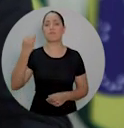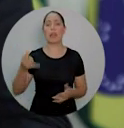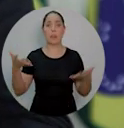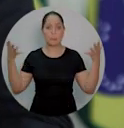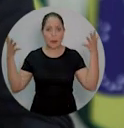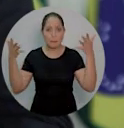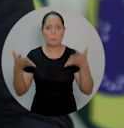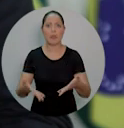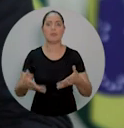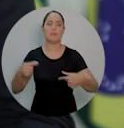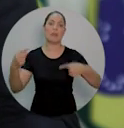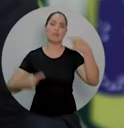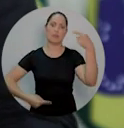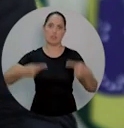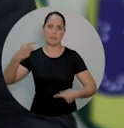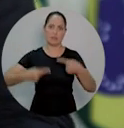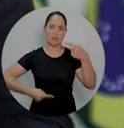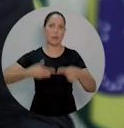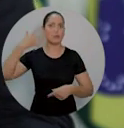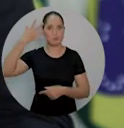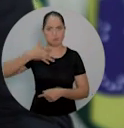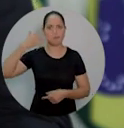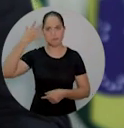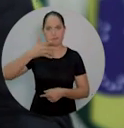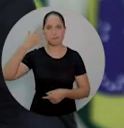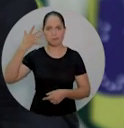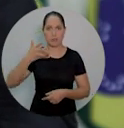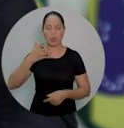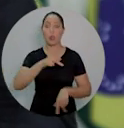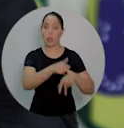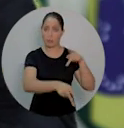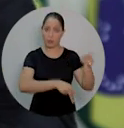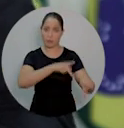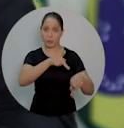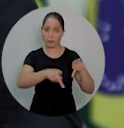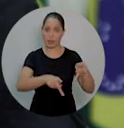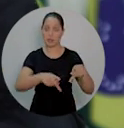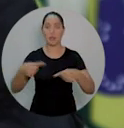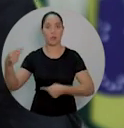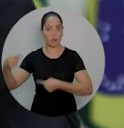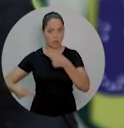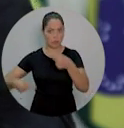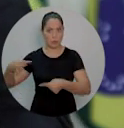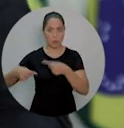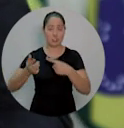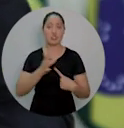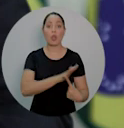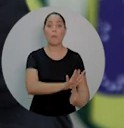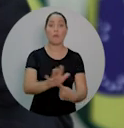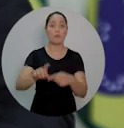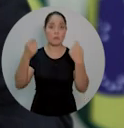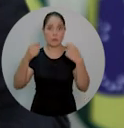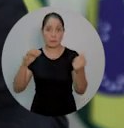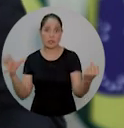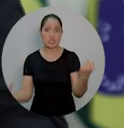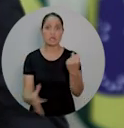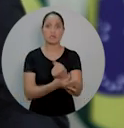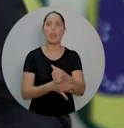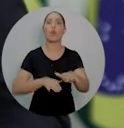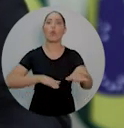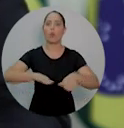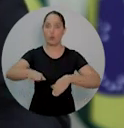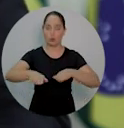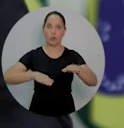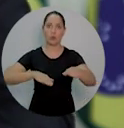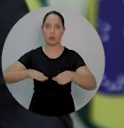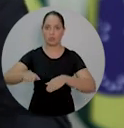para a disseminação de debates junto à sociedade civil e à classe política, destacando a importância de um trânsito mais seguro, de